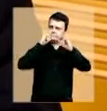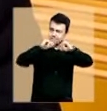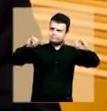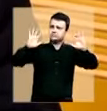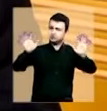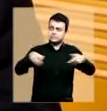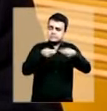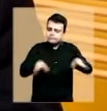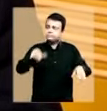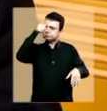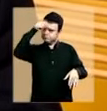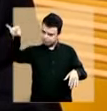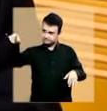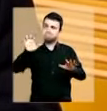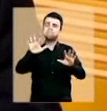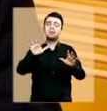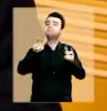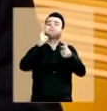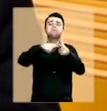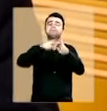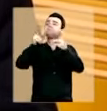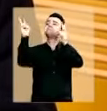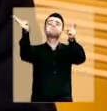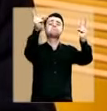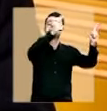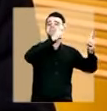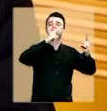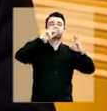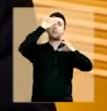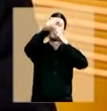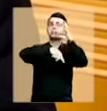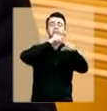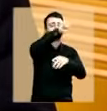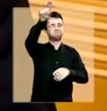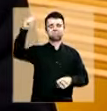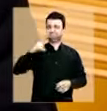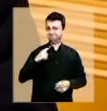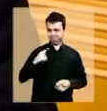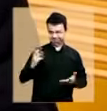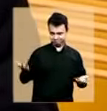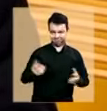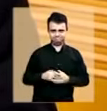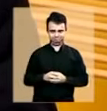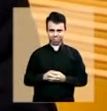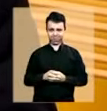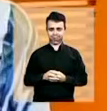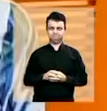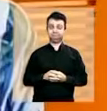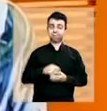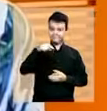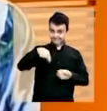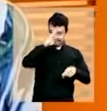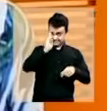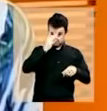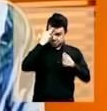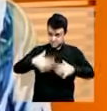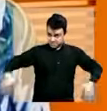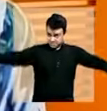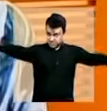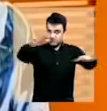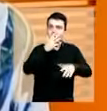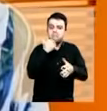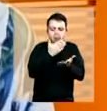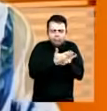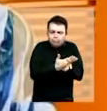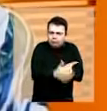Apesar dos inúmeros alertas contra o desperdício, esse continua sendo um problema grave em todo o mundo. Só para se ter uma ideia,